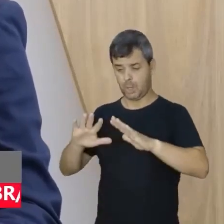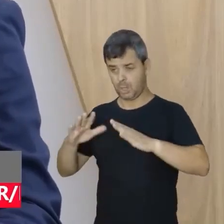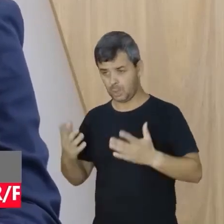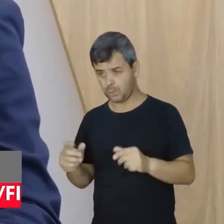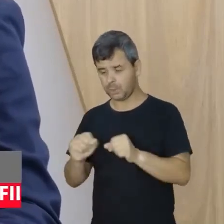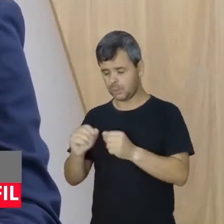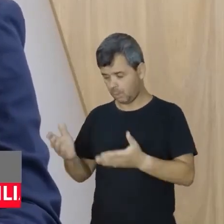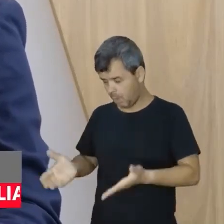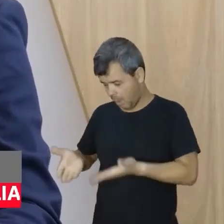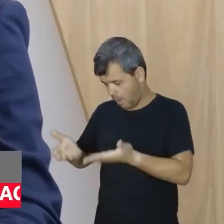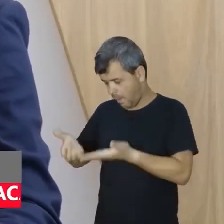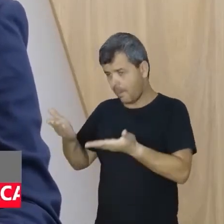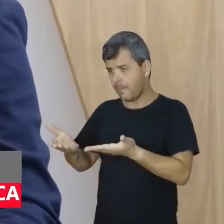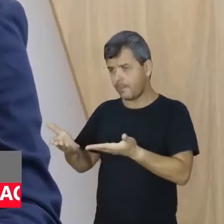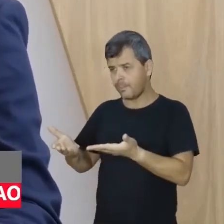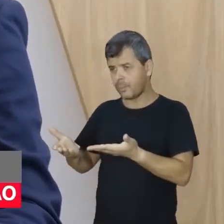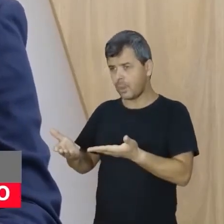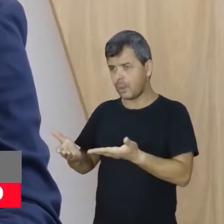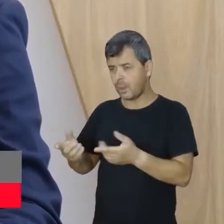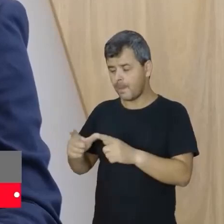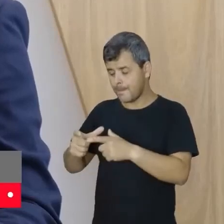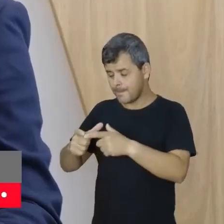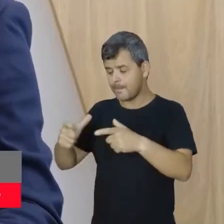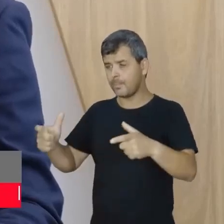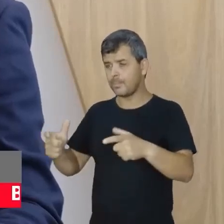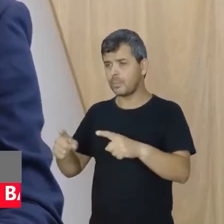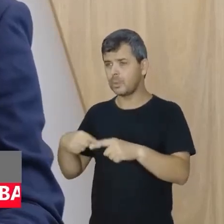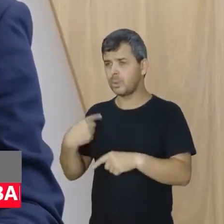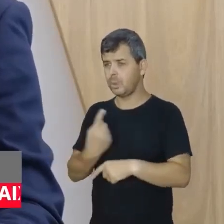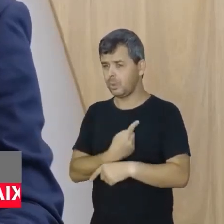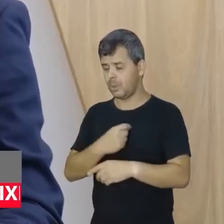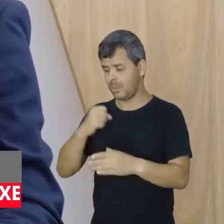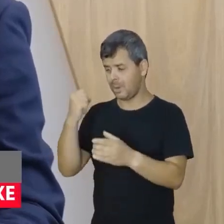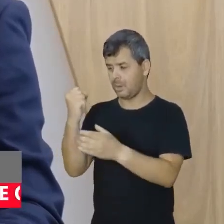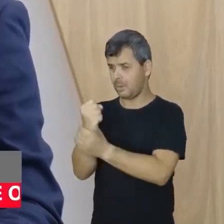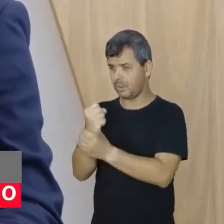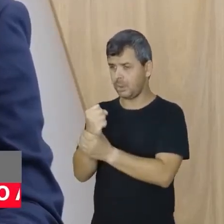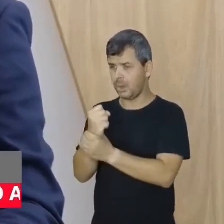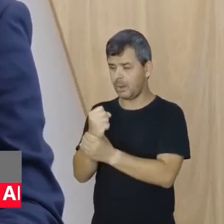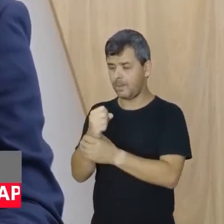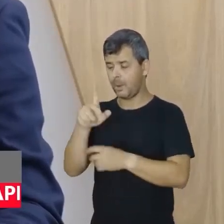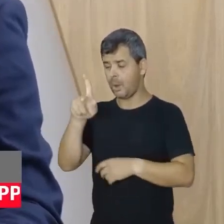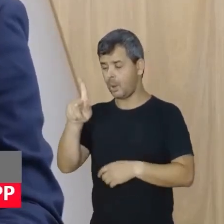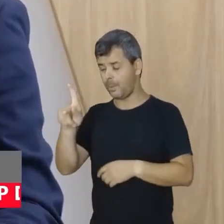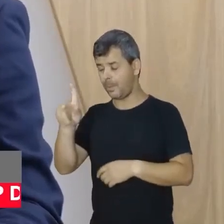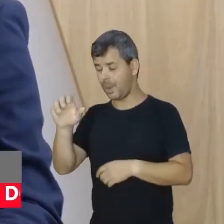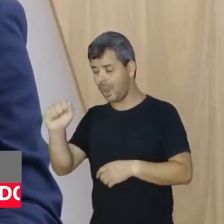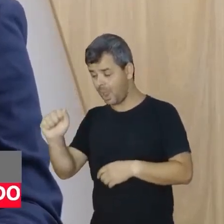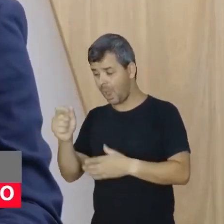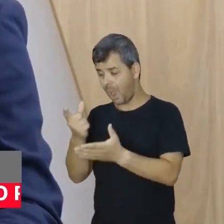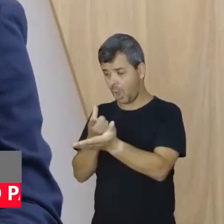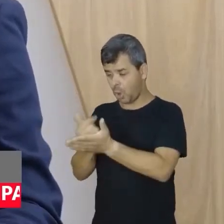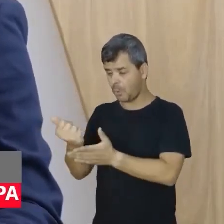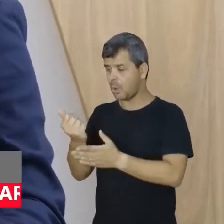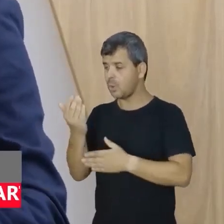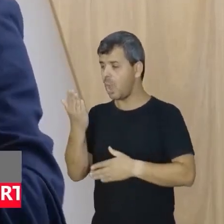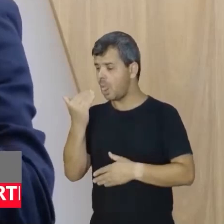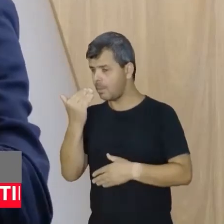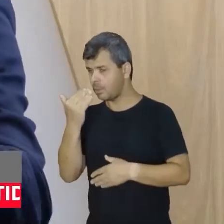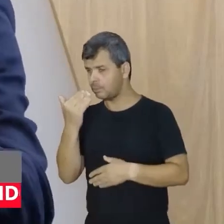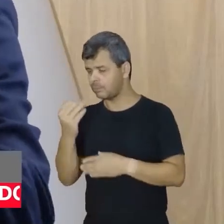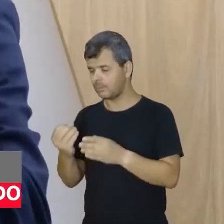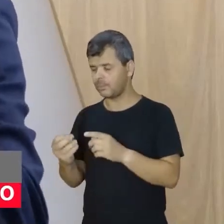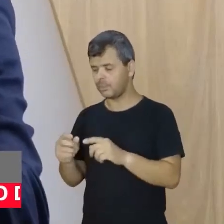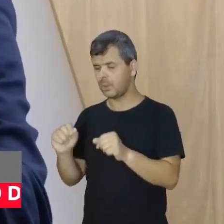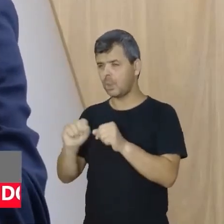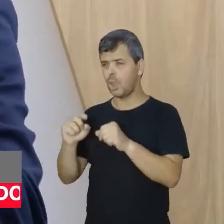vai incentivar uma oferta maior e a gente vai garantir pelo PA a compra desses alimentos. Então a